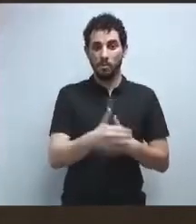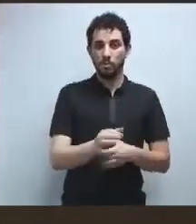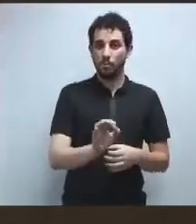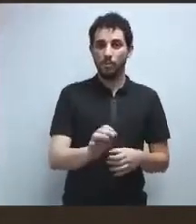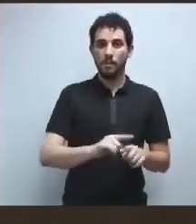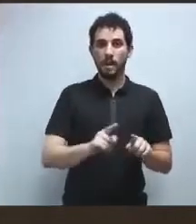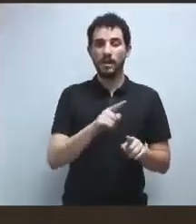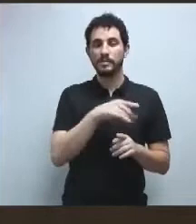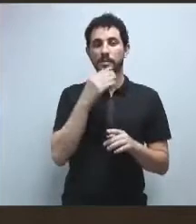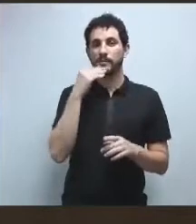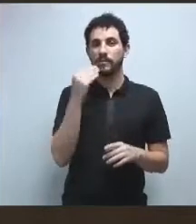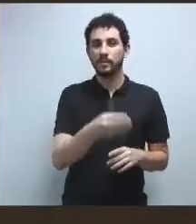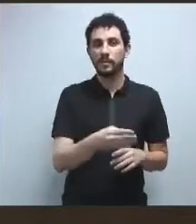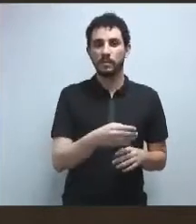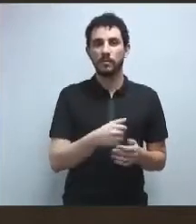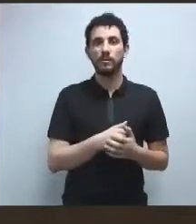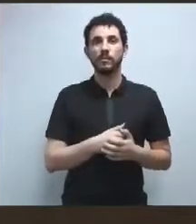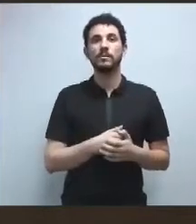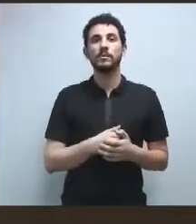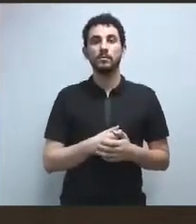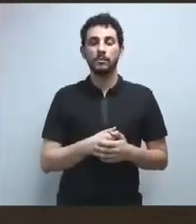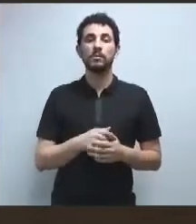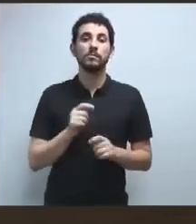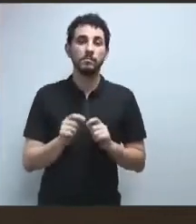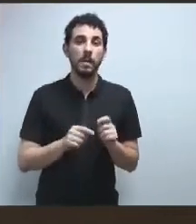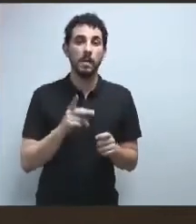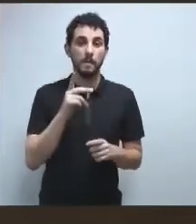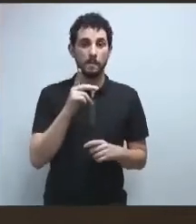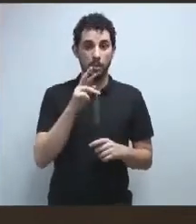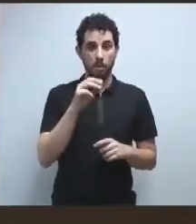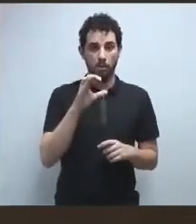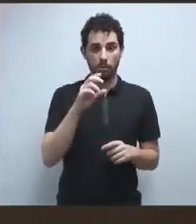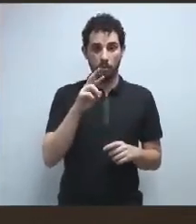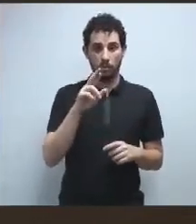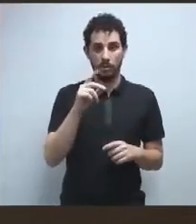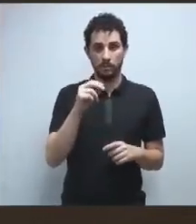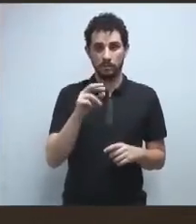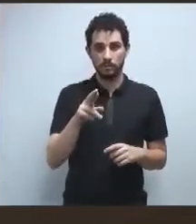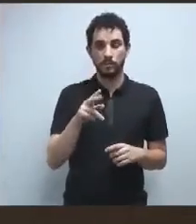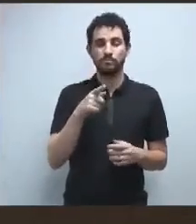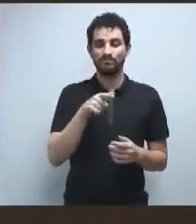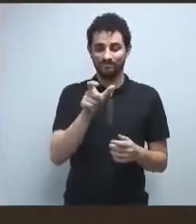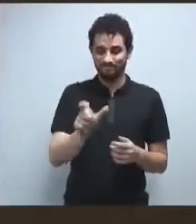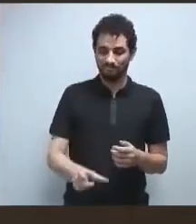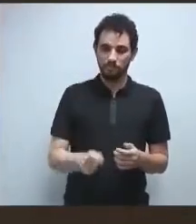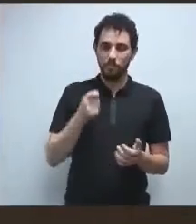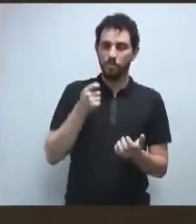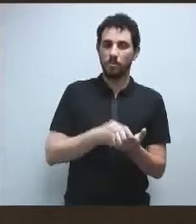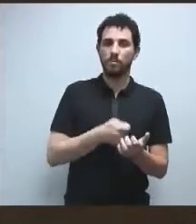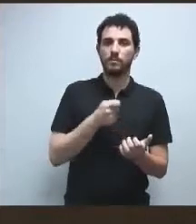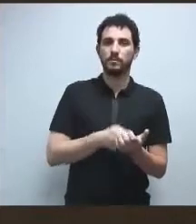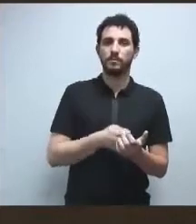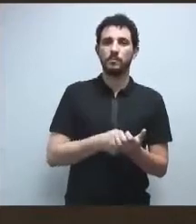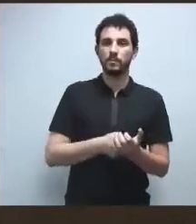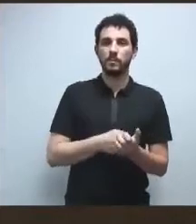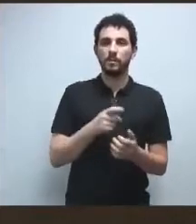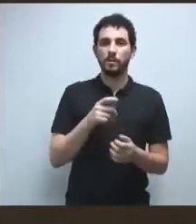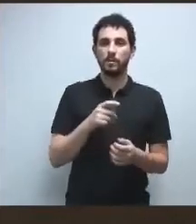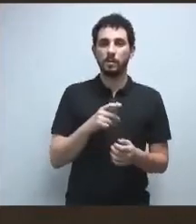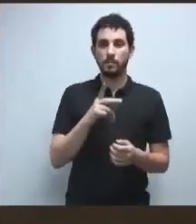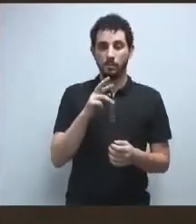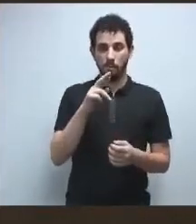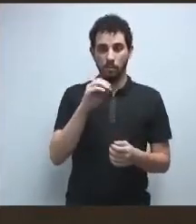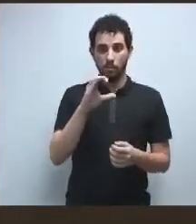inclusive durante a constituinte que o procurador-geral de justiça obrigatoriamente e procurador geral da república